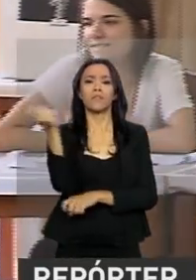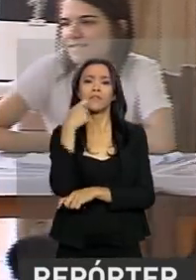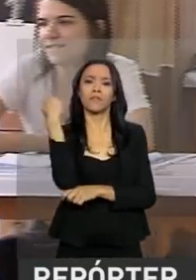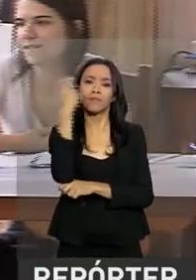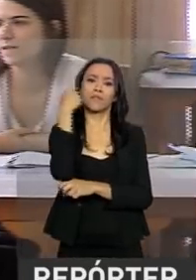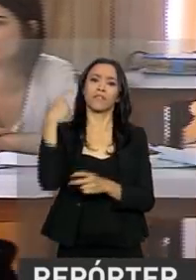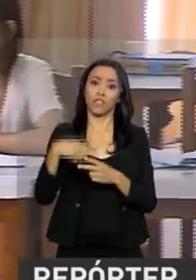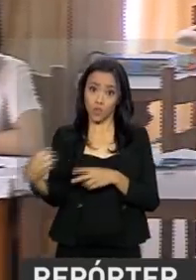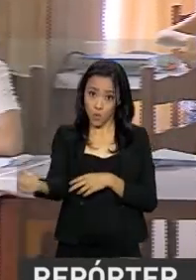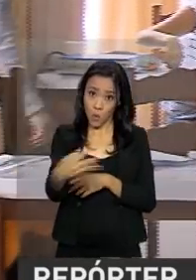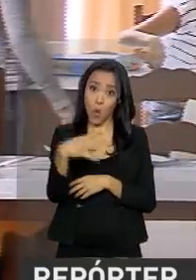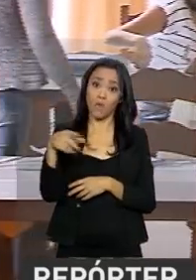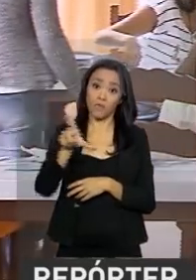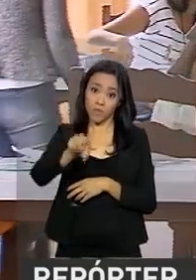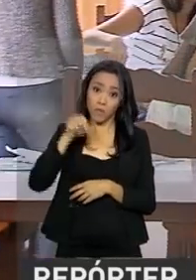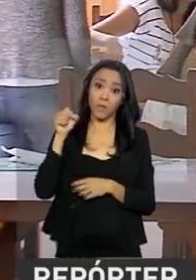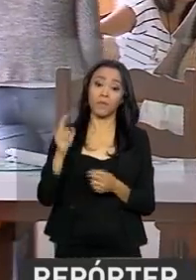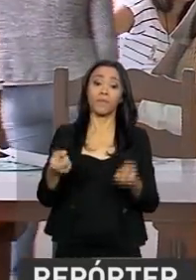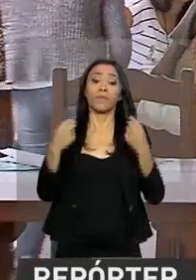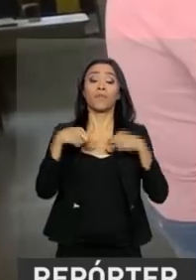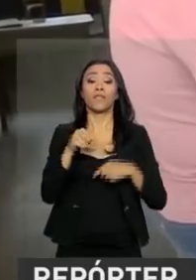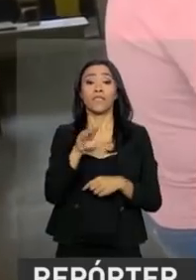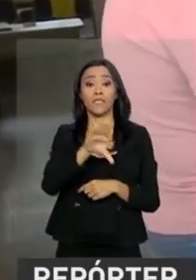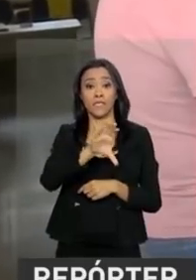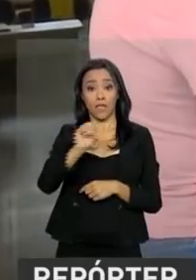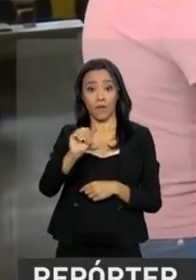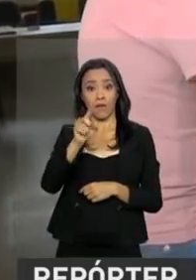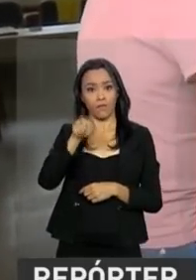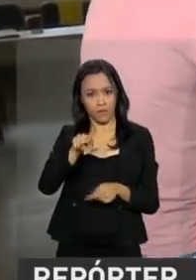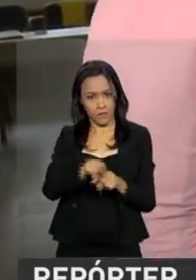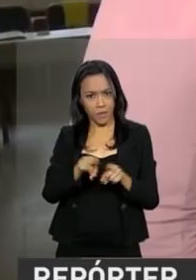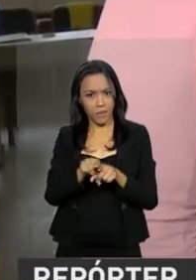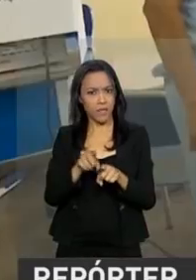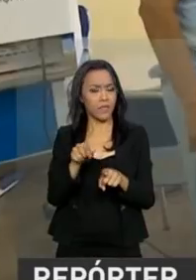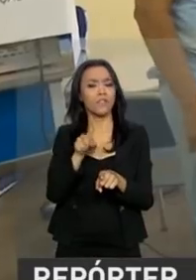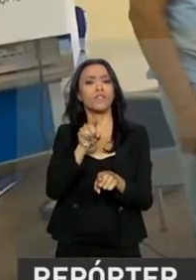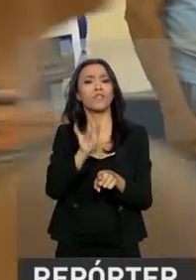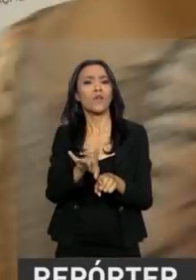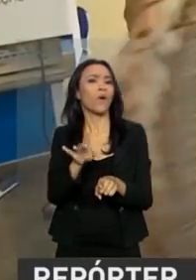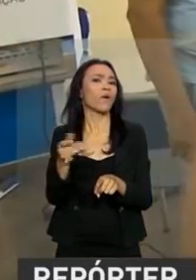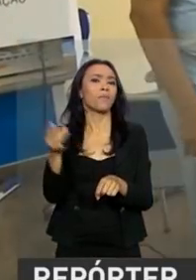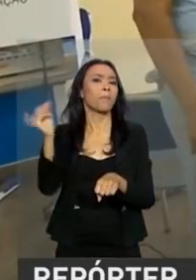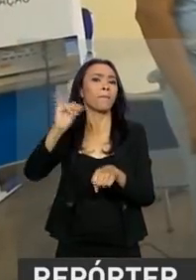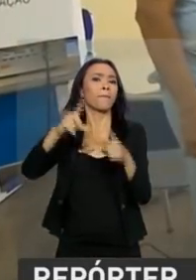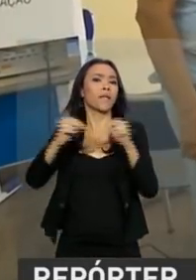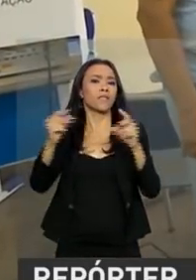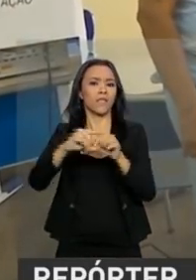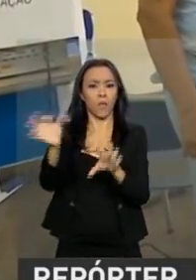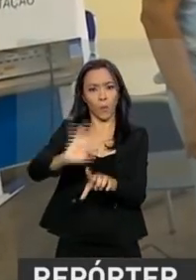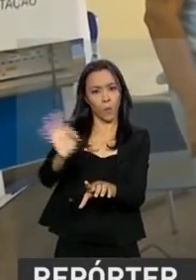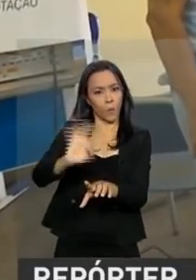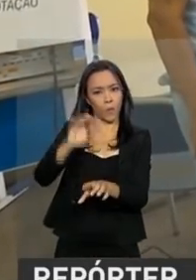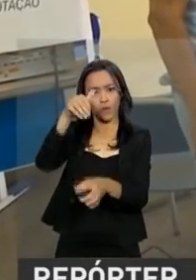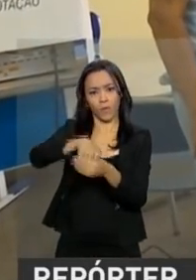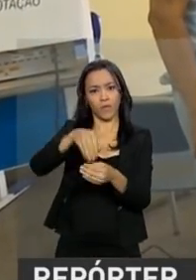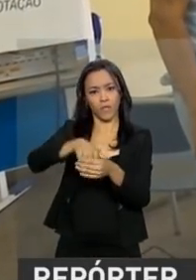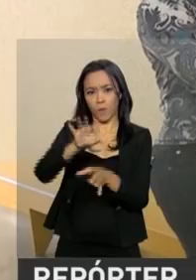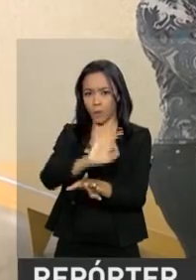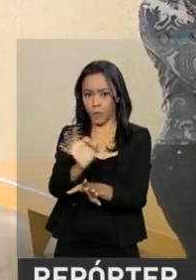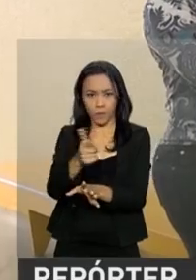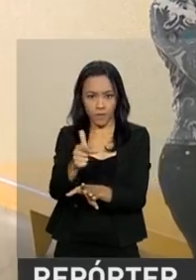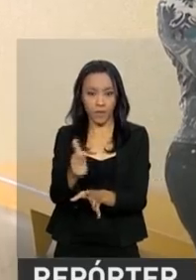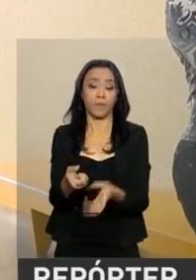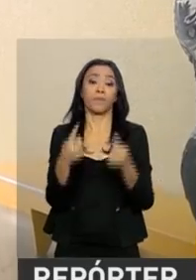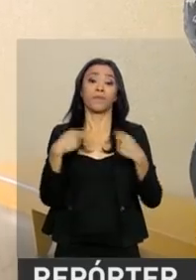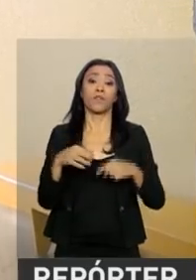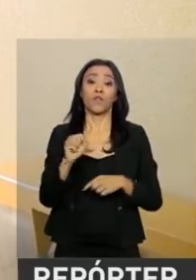novos prefeitos eleitos no centro-oeste a disputa só não envolveu a capital brasilha que não tem eleição municipal